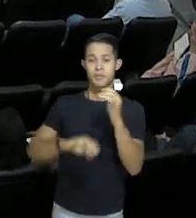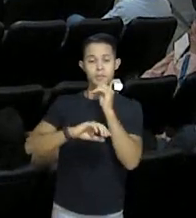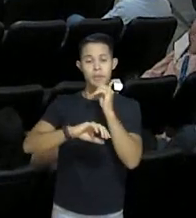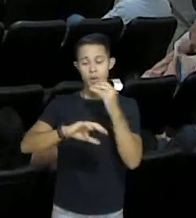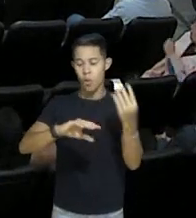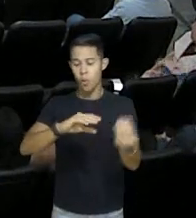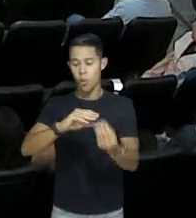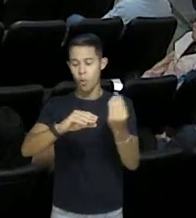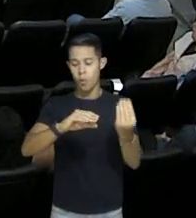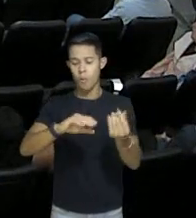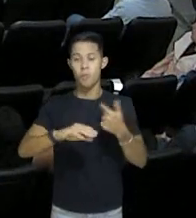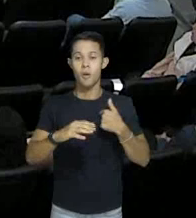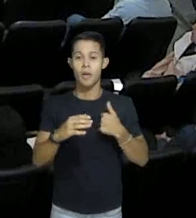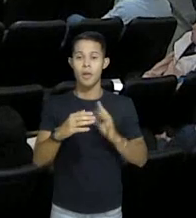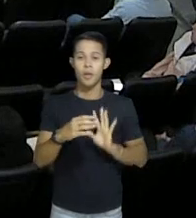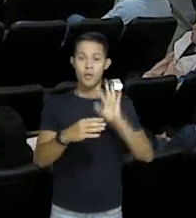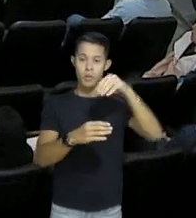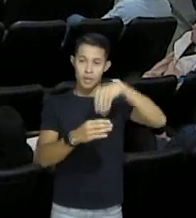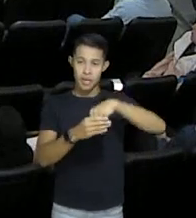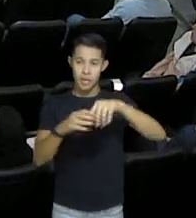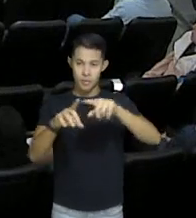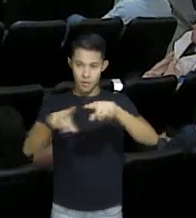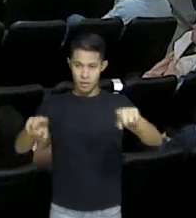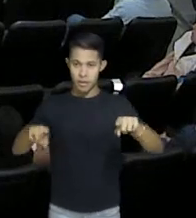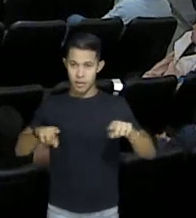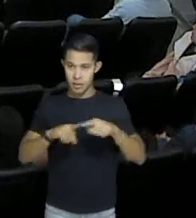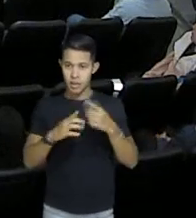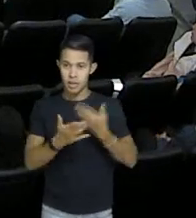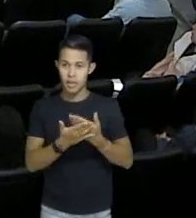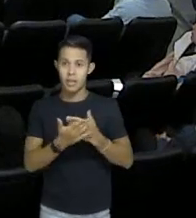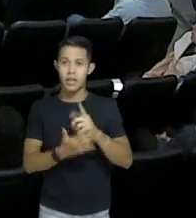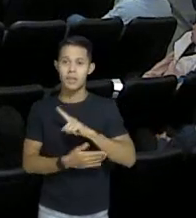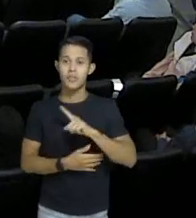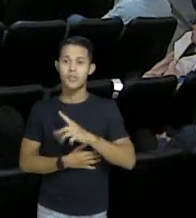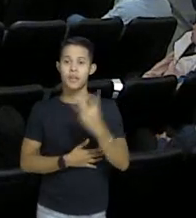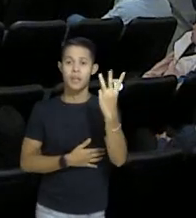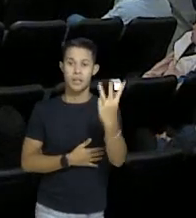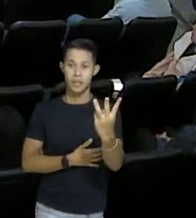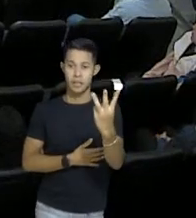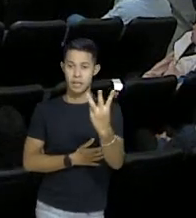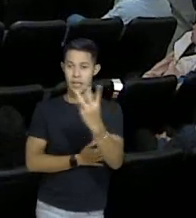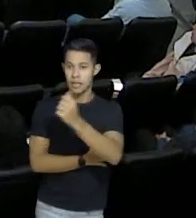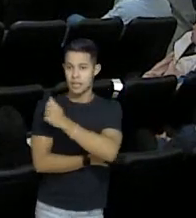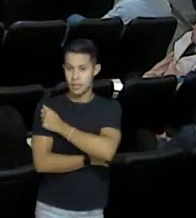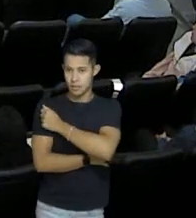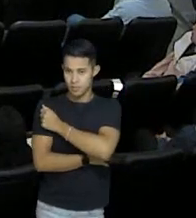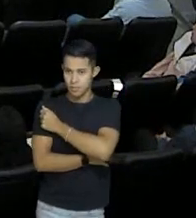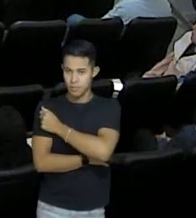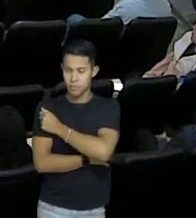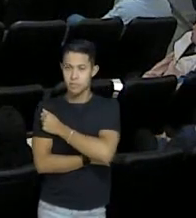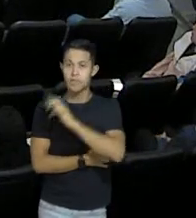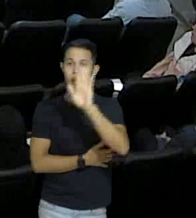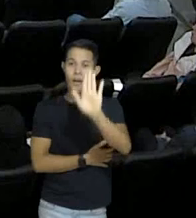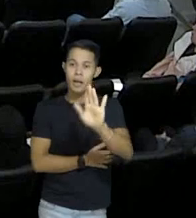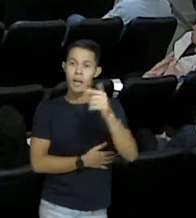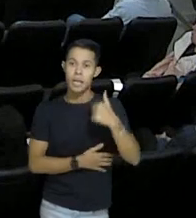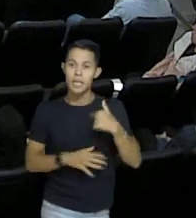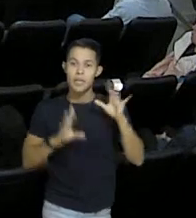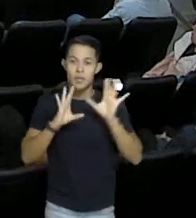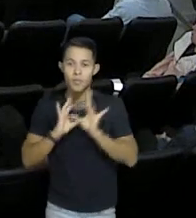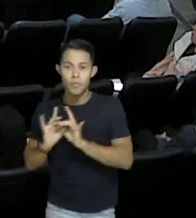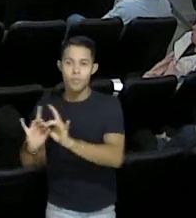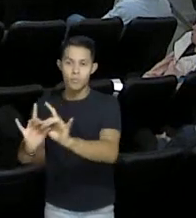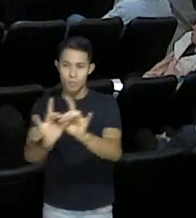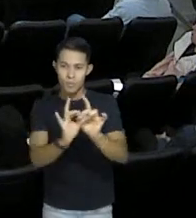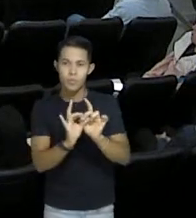da sala de aula, eu tinha 3 alunos, com 3 deficiências diferentes no 5º ano. Mas eu, em conjunto com uma professora de sala